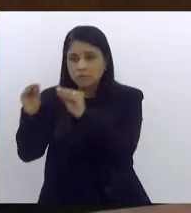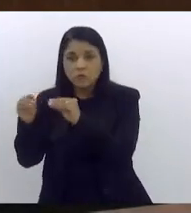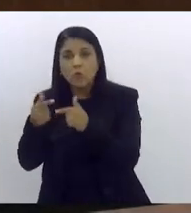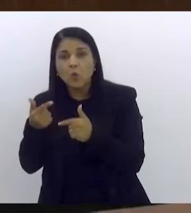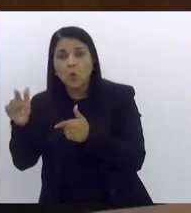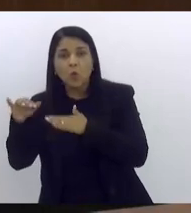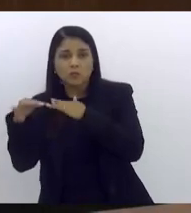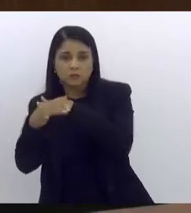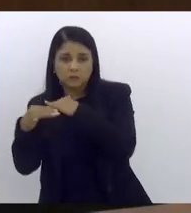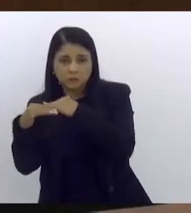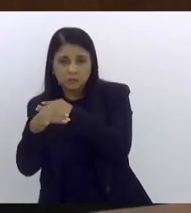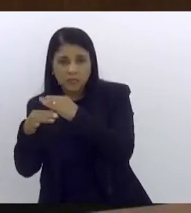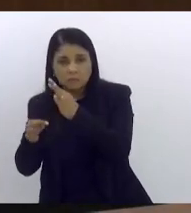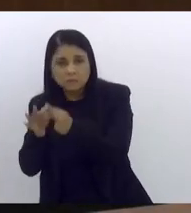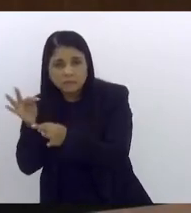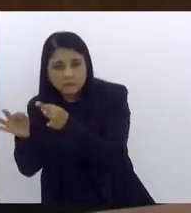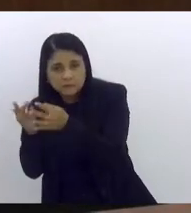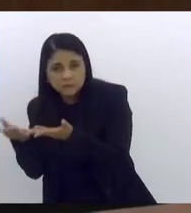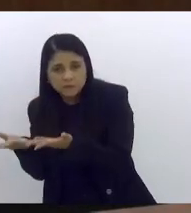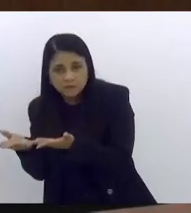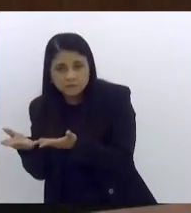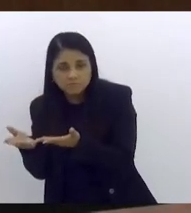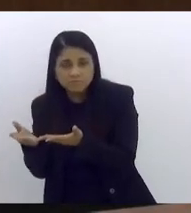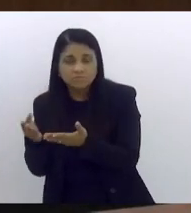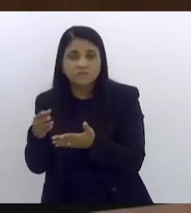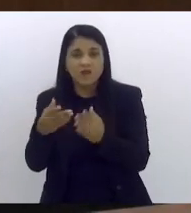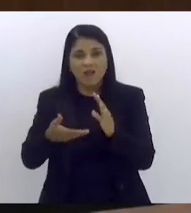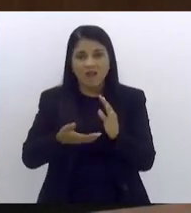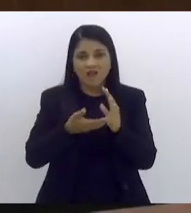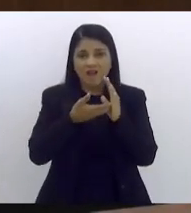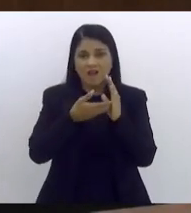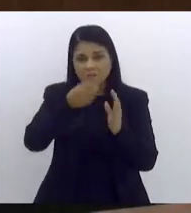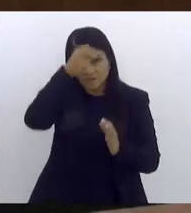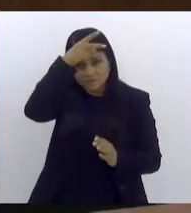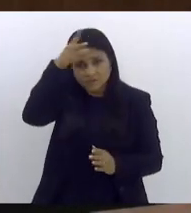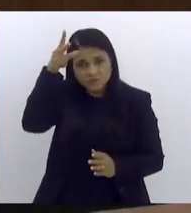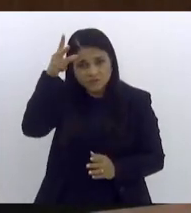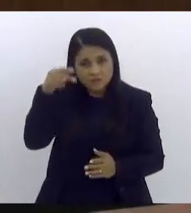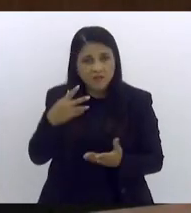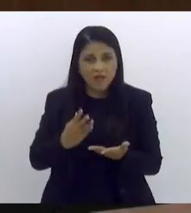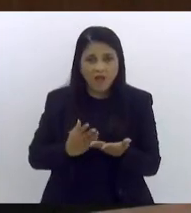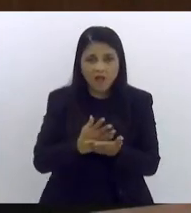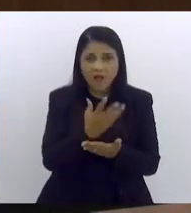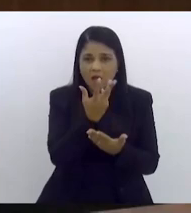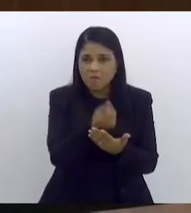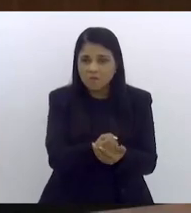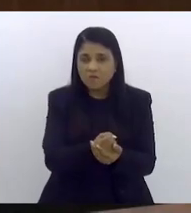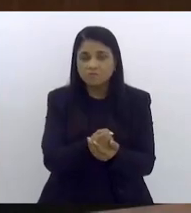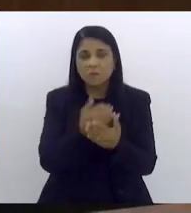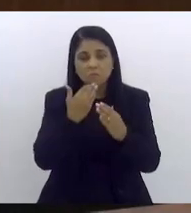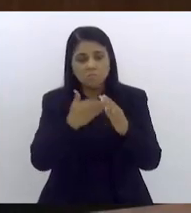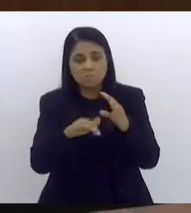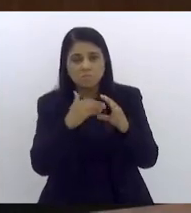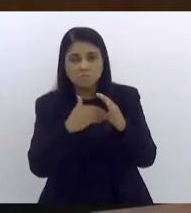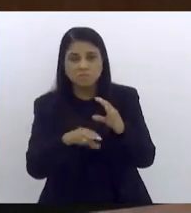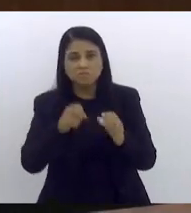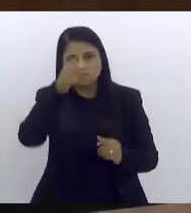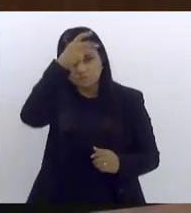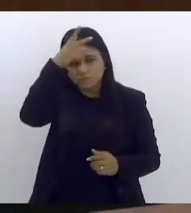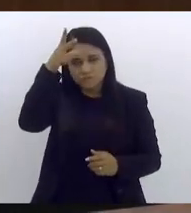prioridade, presidente. A Câmara Municipal, o deputado Rodrigo Amorim, acaba de aprovar uma mensagem do prefeito Fabiano